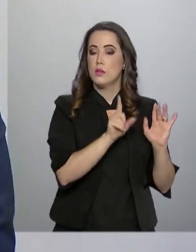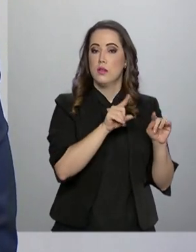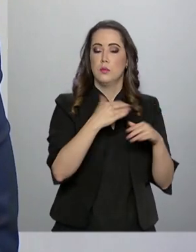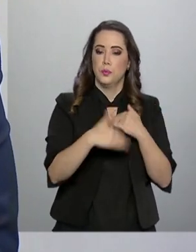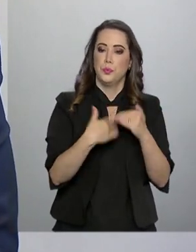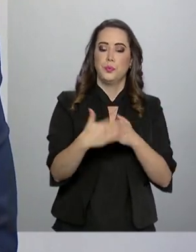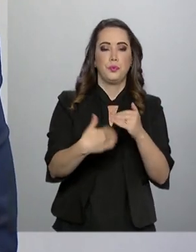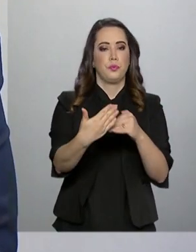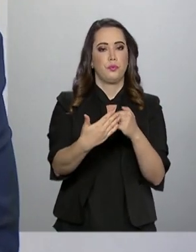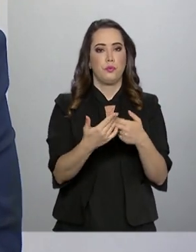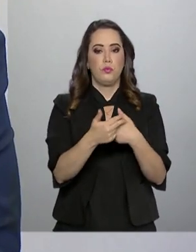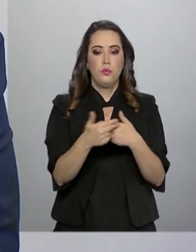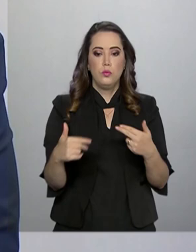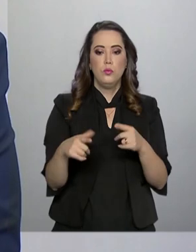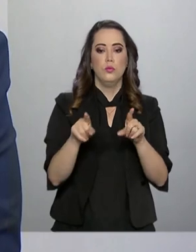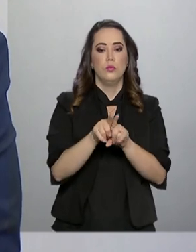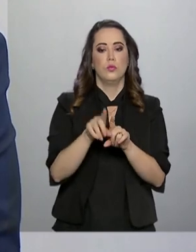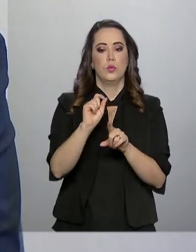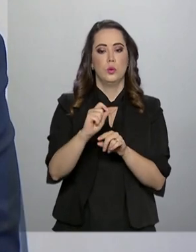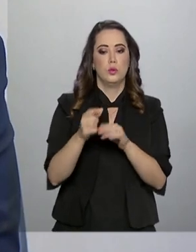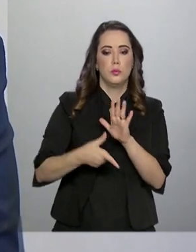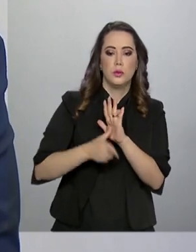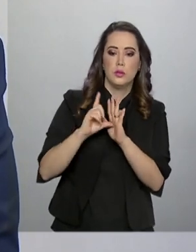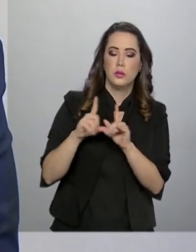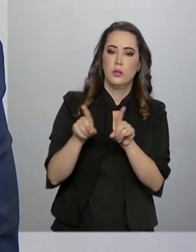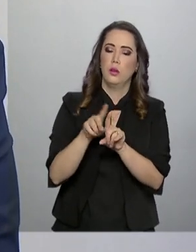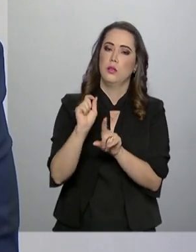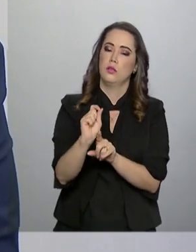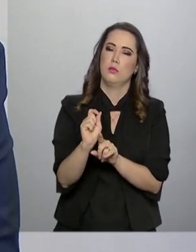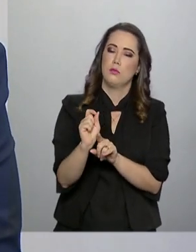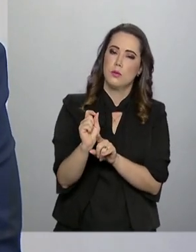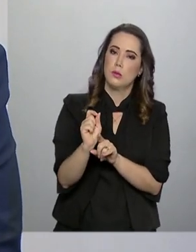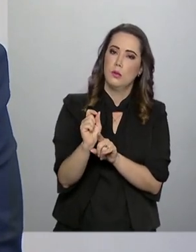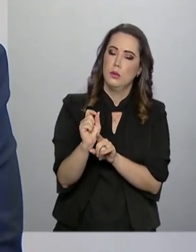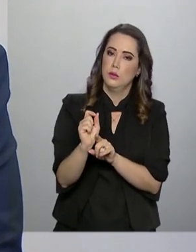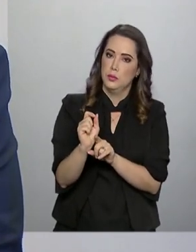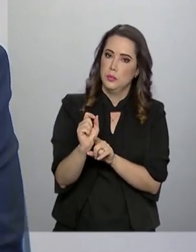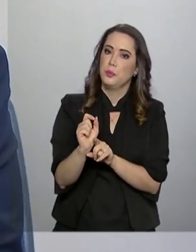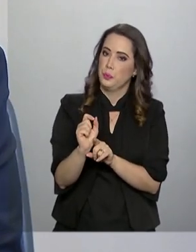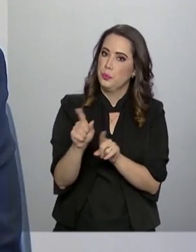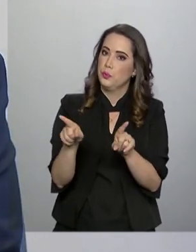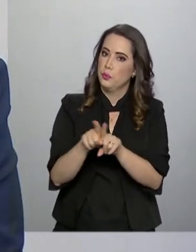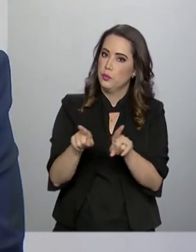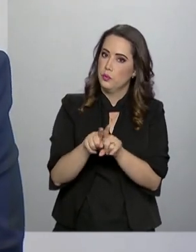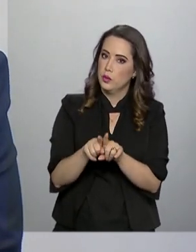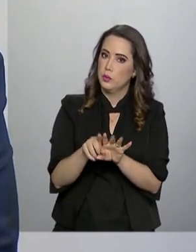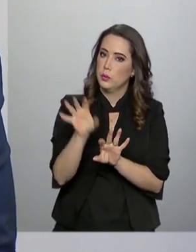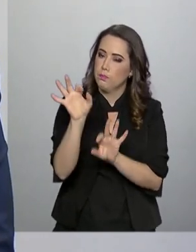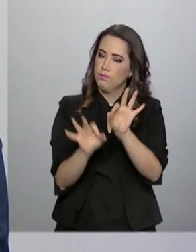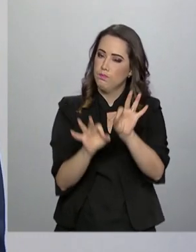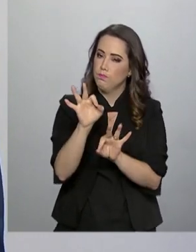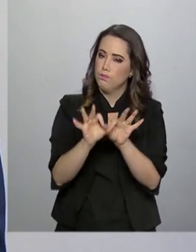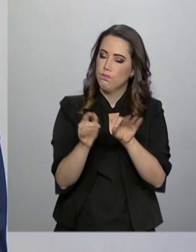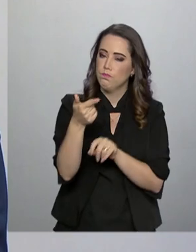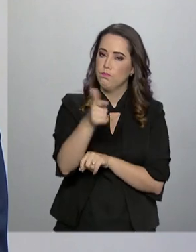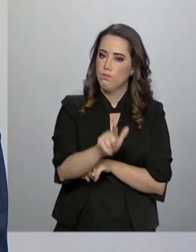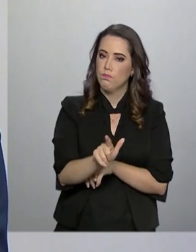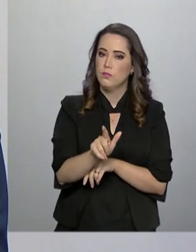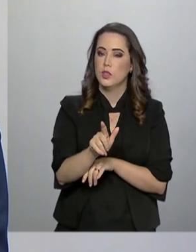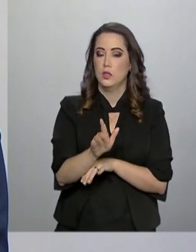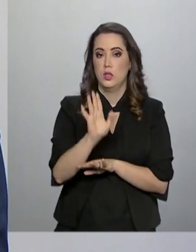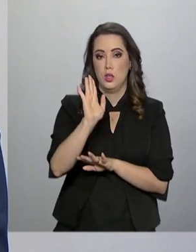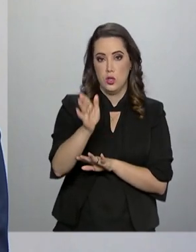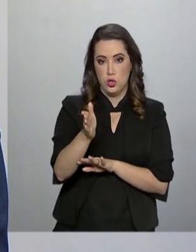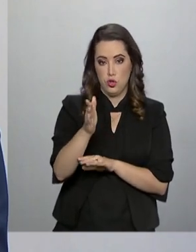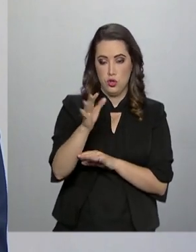Demos continuidade a algumas coisas que estavam andando, conseguimos estruturar outras e deixar